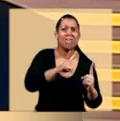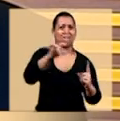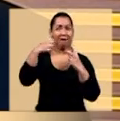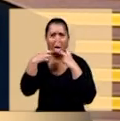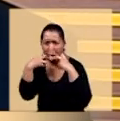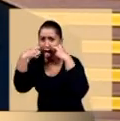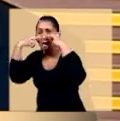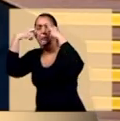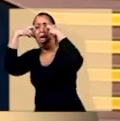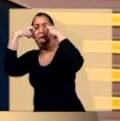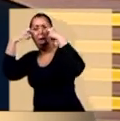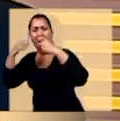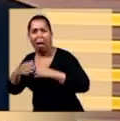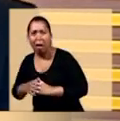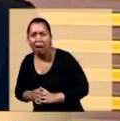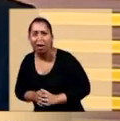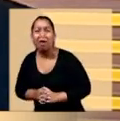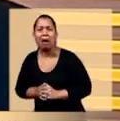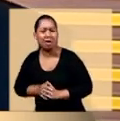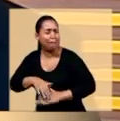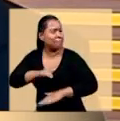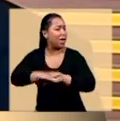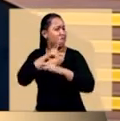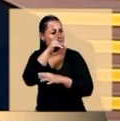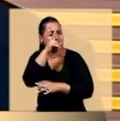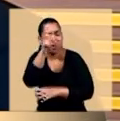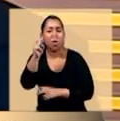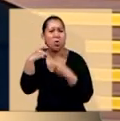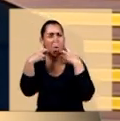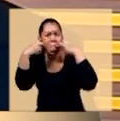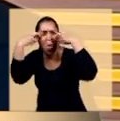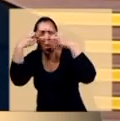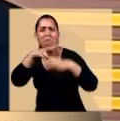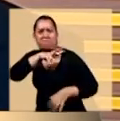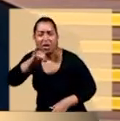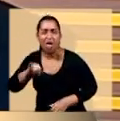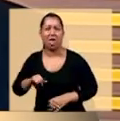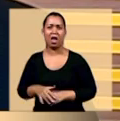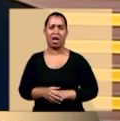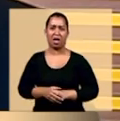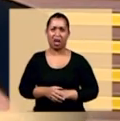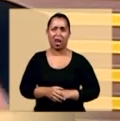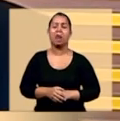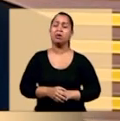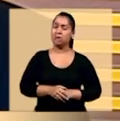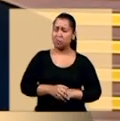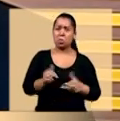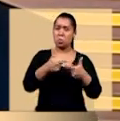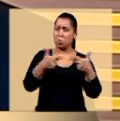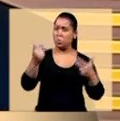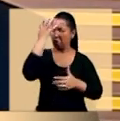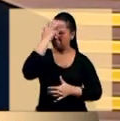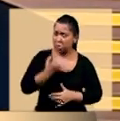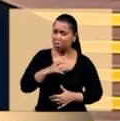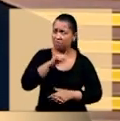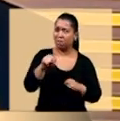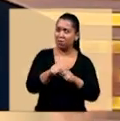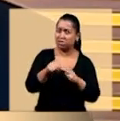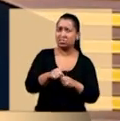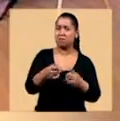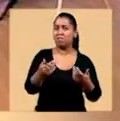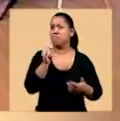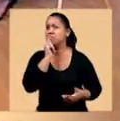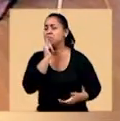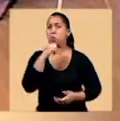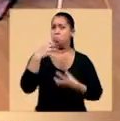dançar na boquinha da garrafa, vai ter que sentar no colo do colega estolando uma bexiga, vai ter que virar estrela, vai ter